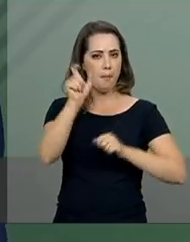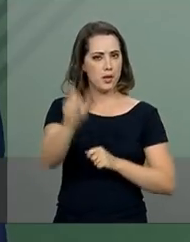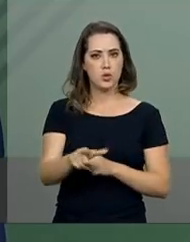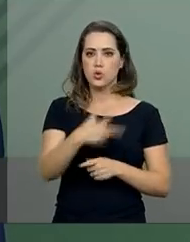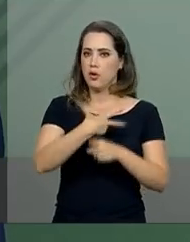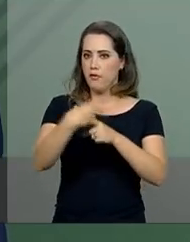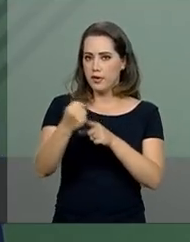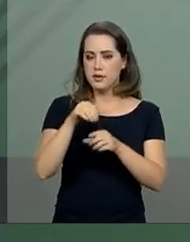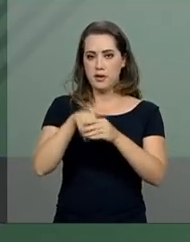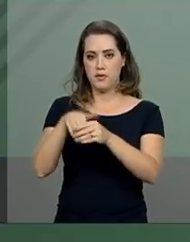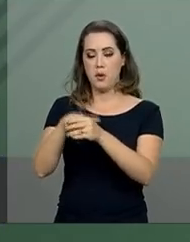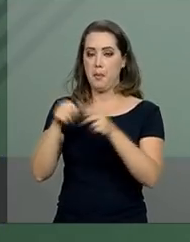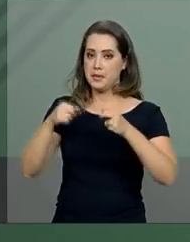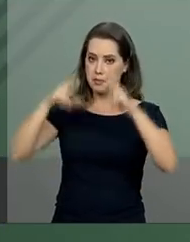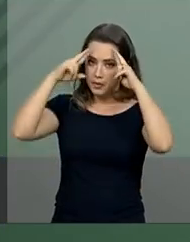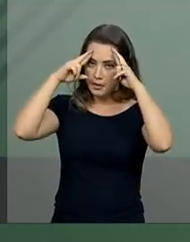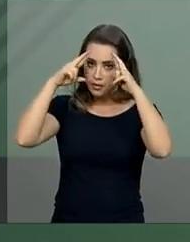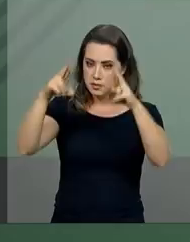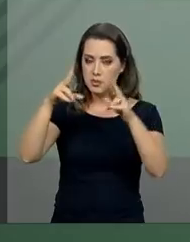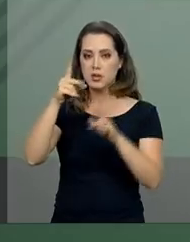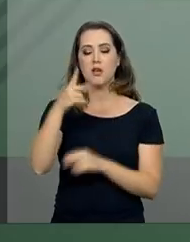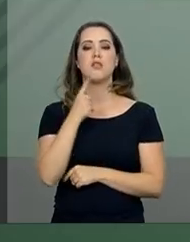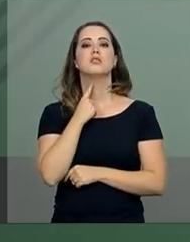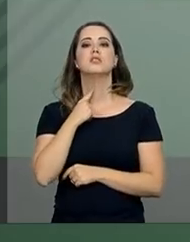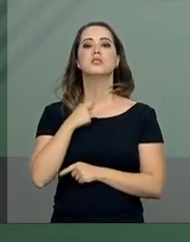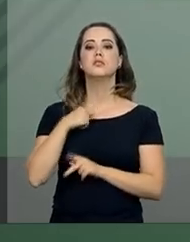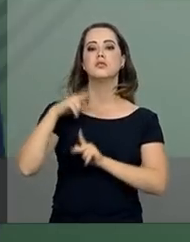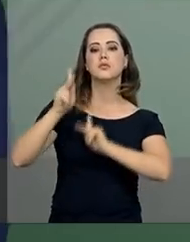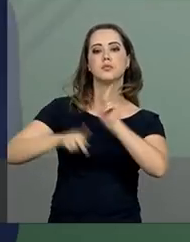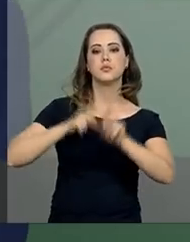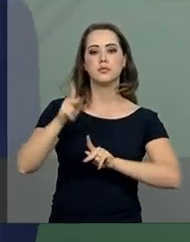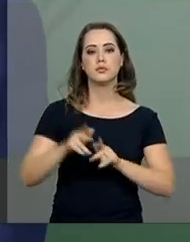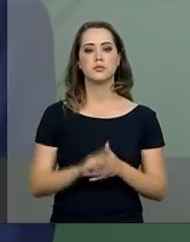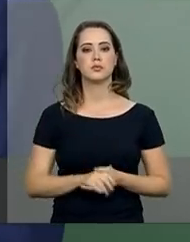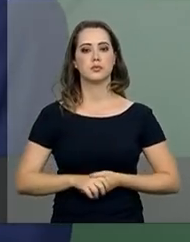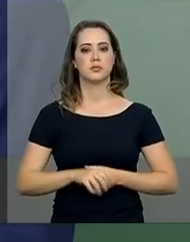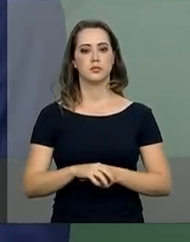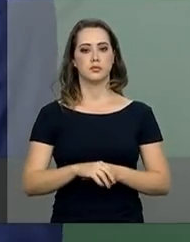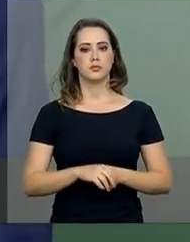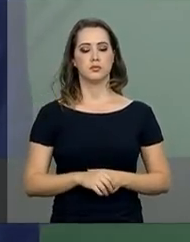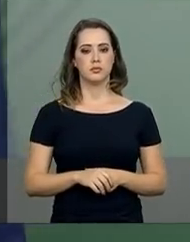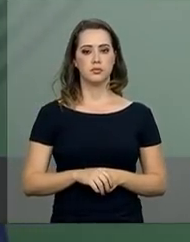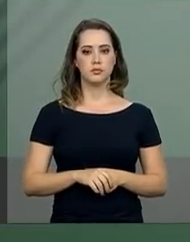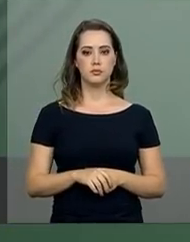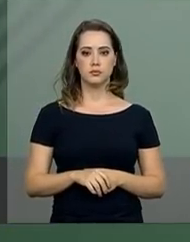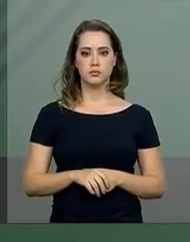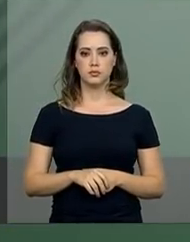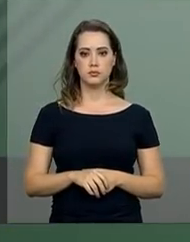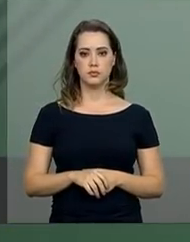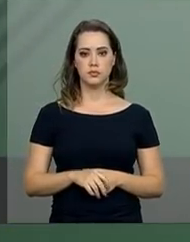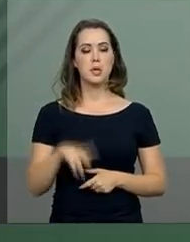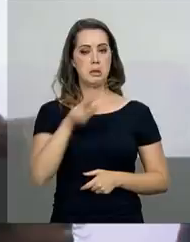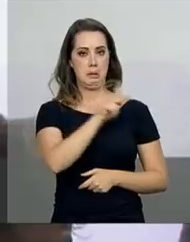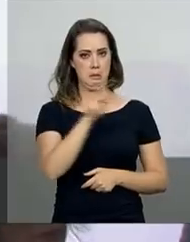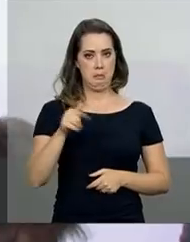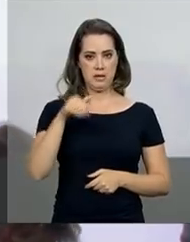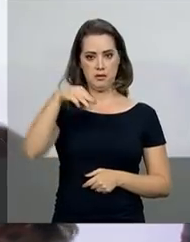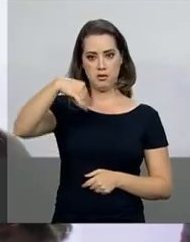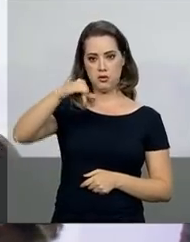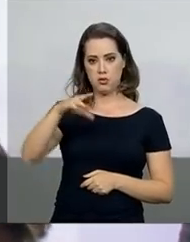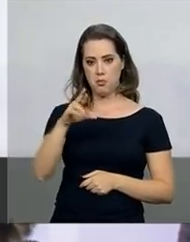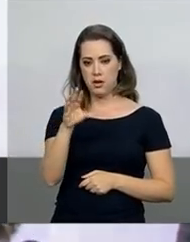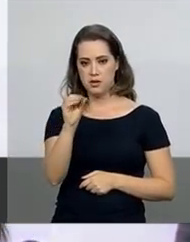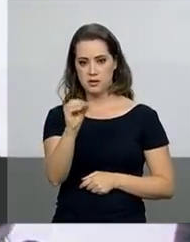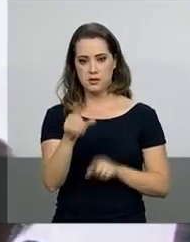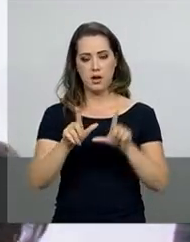devemos respeitar a vontade popular presente é marcelo da agência brasil a